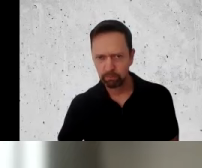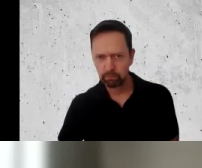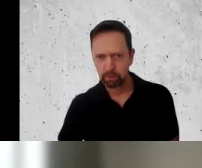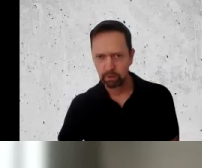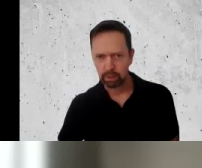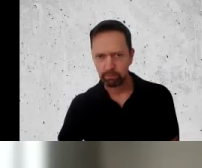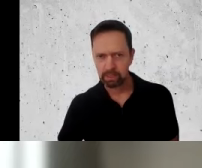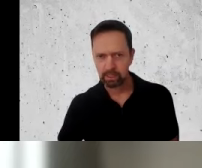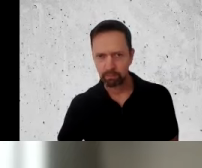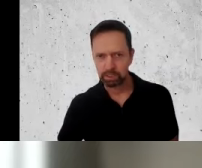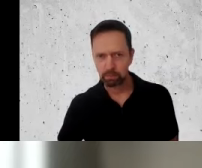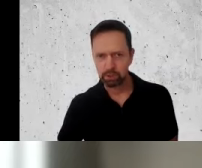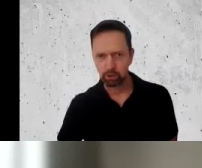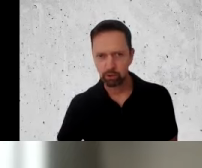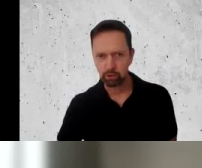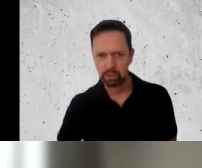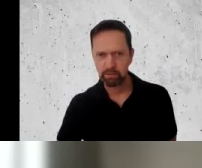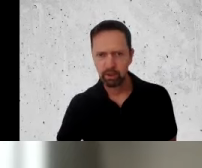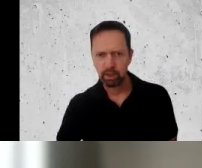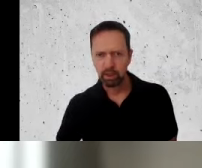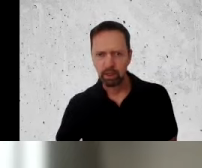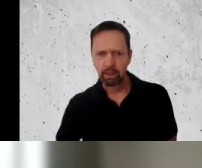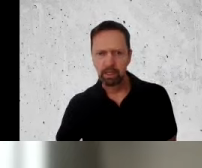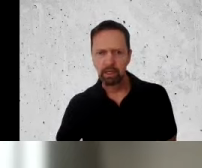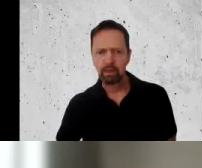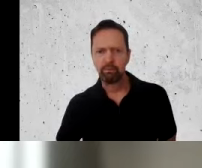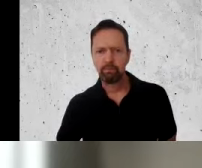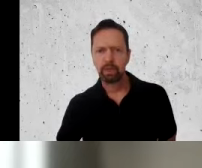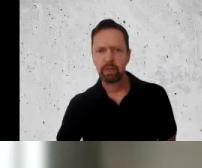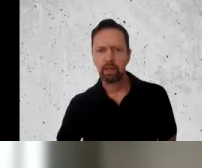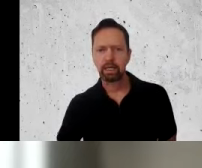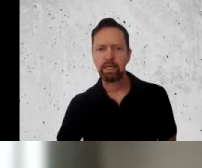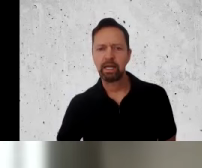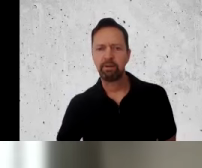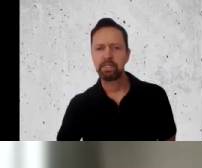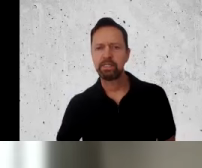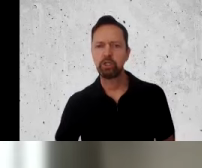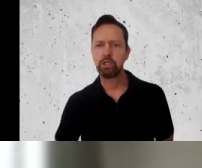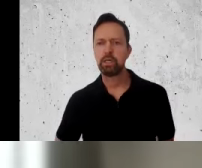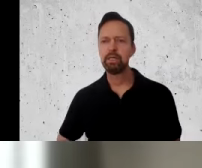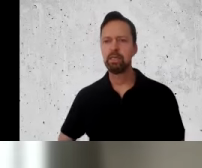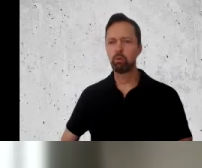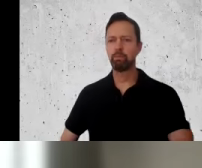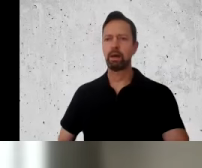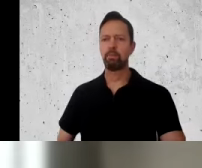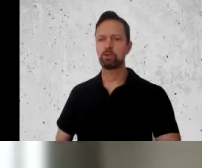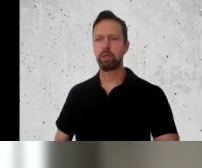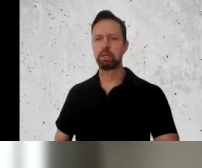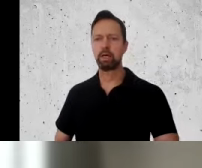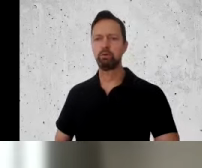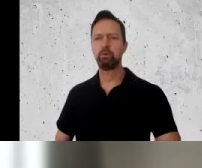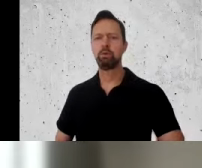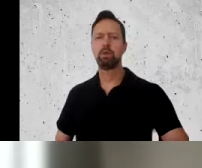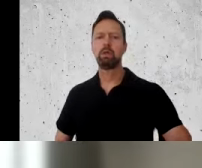mercado a peça que ela precisa para o estágio 2. E aqui ela vai decidir não comprar mais